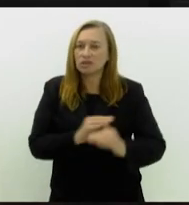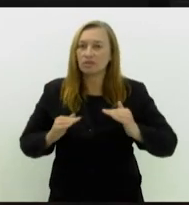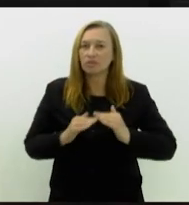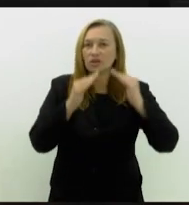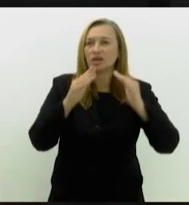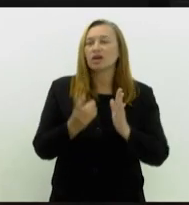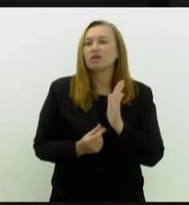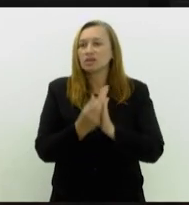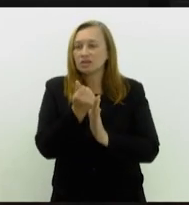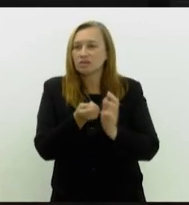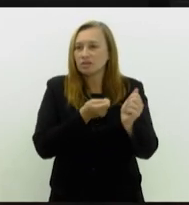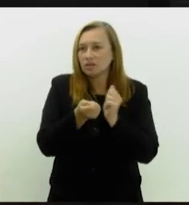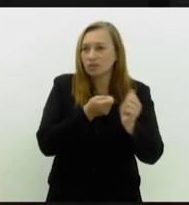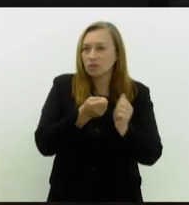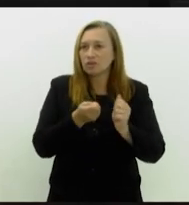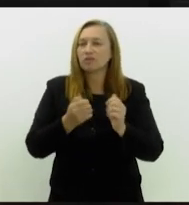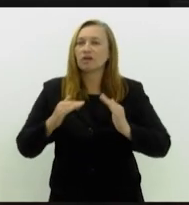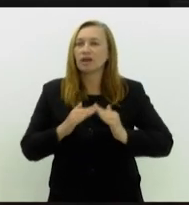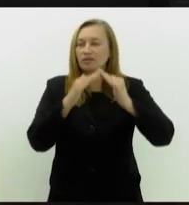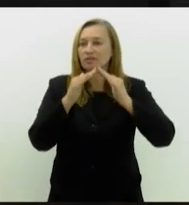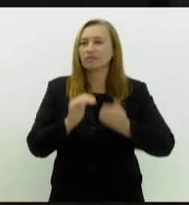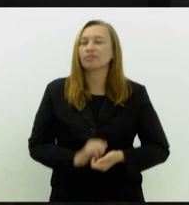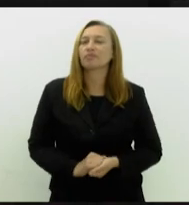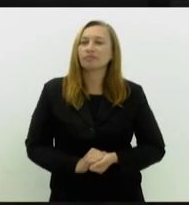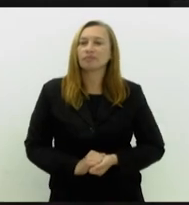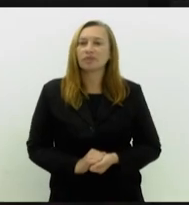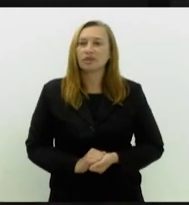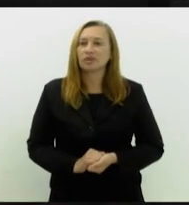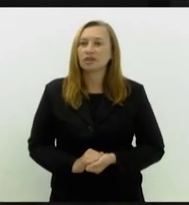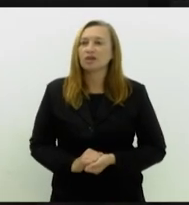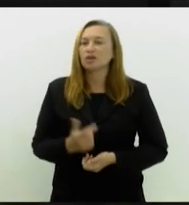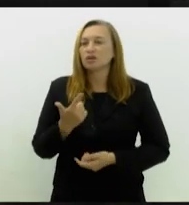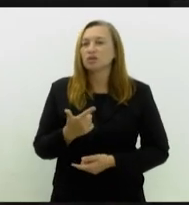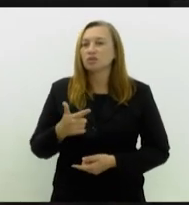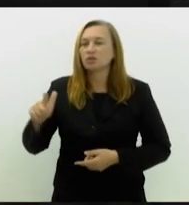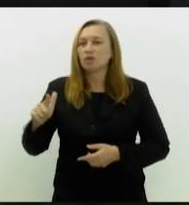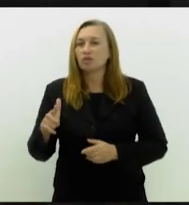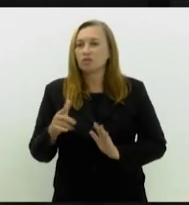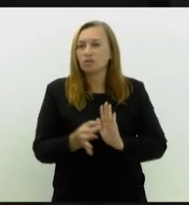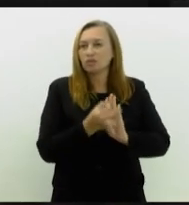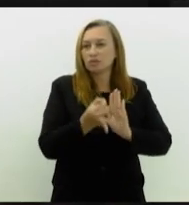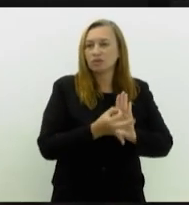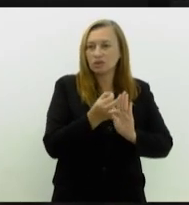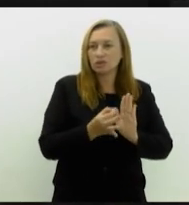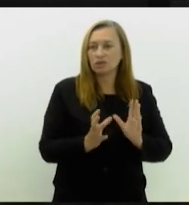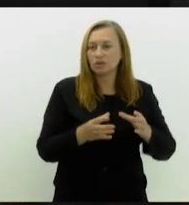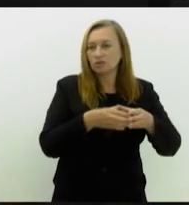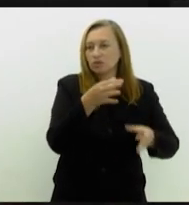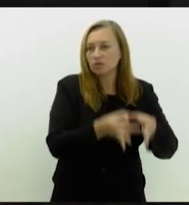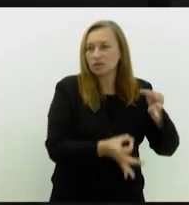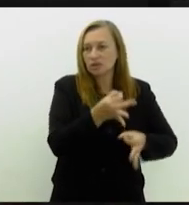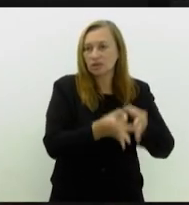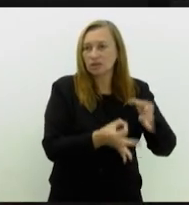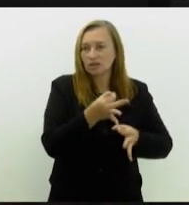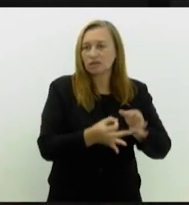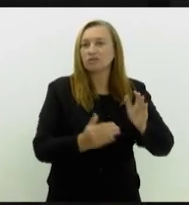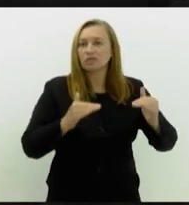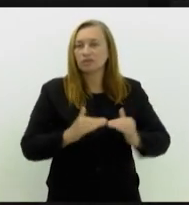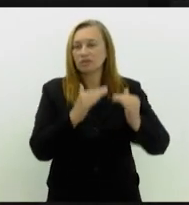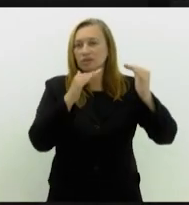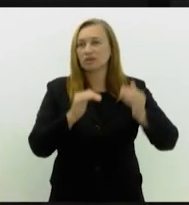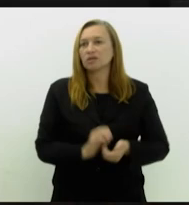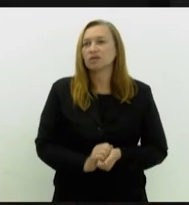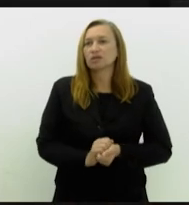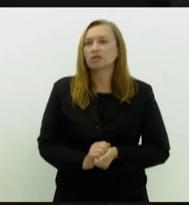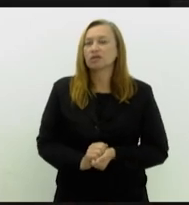de orçamento finalização financeira e controle favorável novos pareceres à emendas de plenário das comissões de constituição e justiça favorável